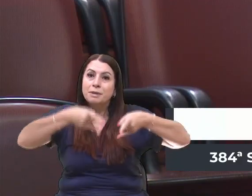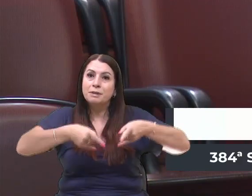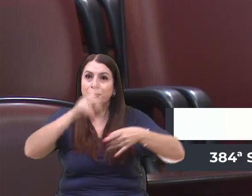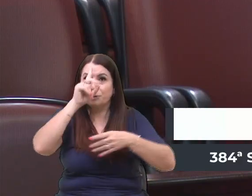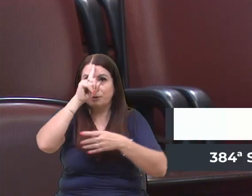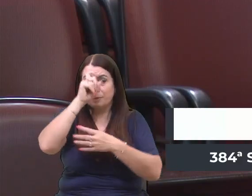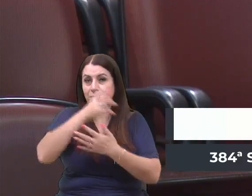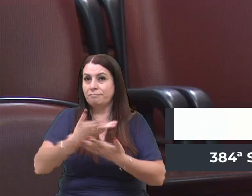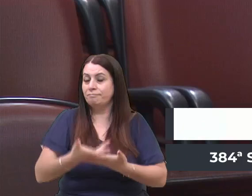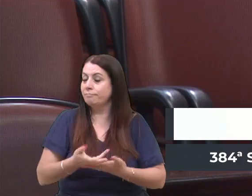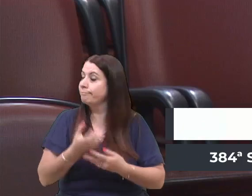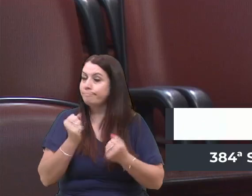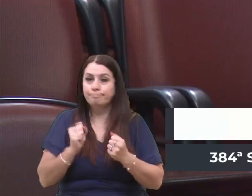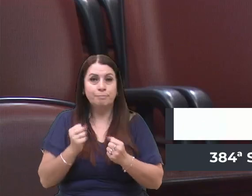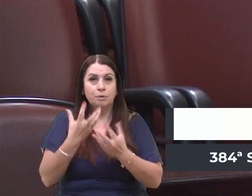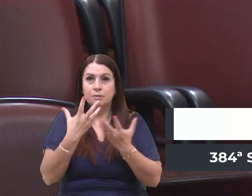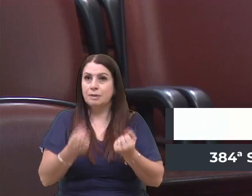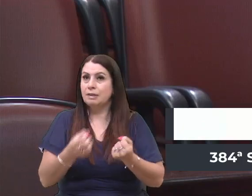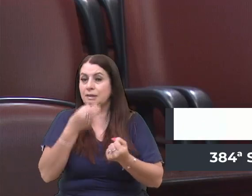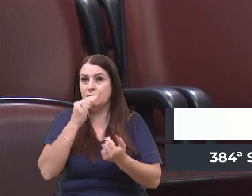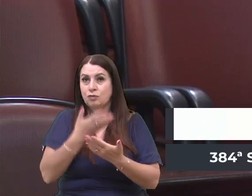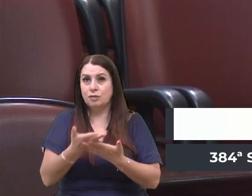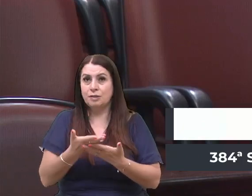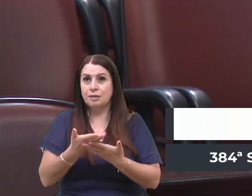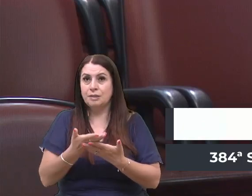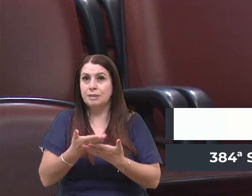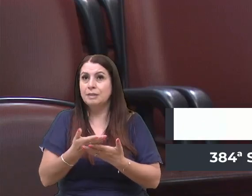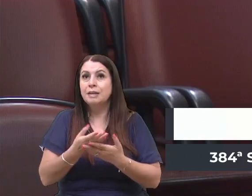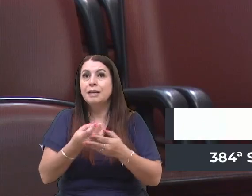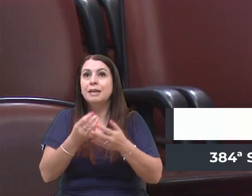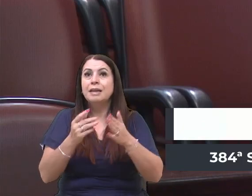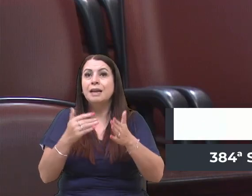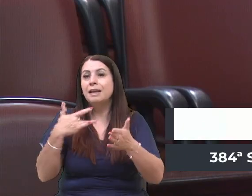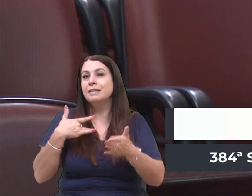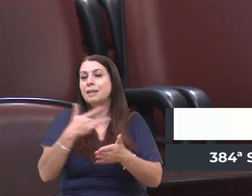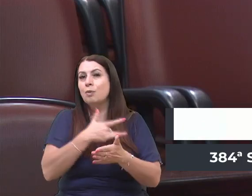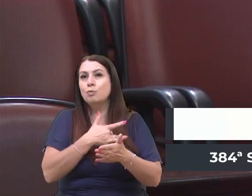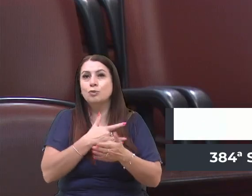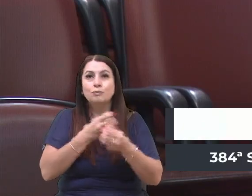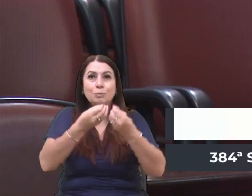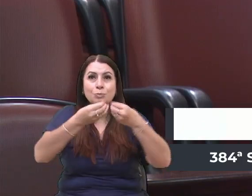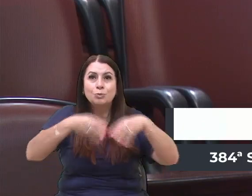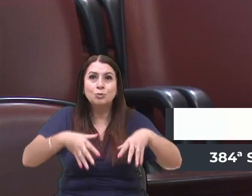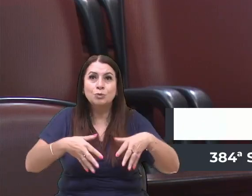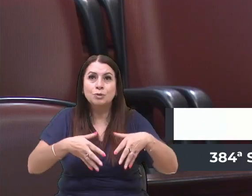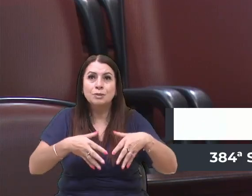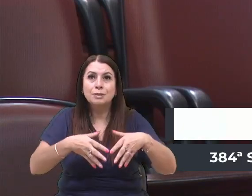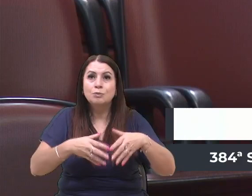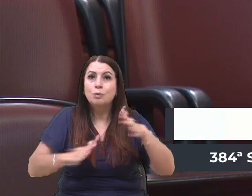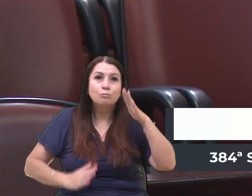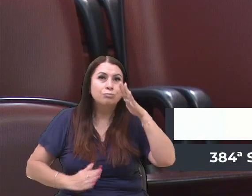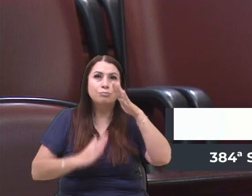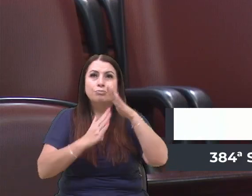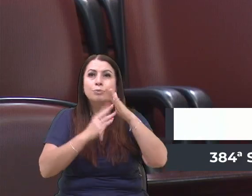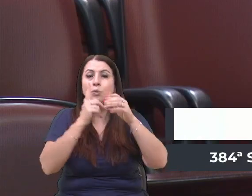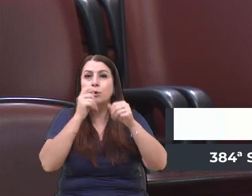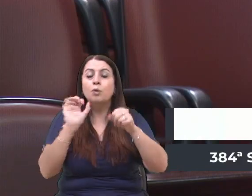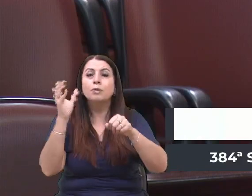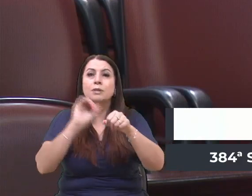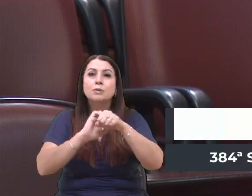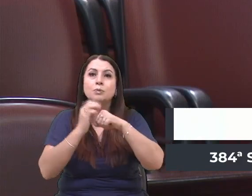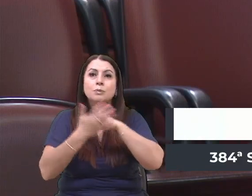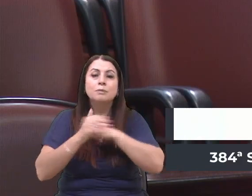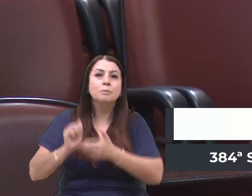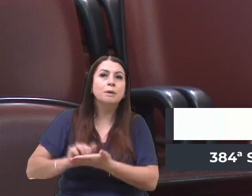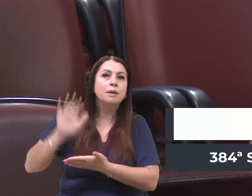Então nós não podemos admitir que Caxias do Sul entre em colapso da saúde. Quando a gente fala em saúde, colapsar a saúde é o que aconteceu no Covid. Uma parte. É escolher quem